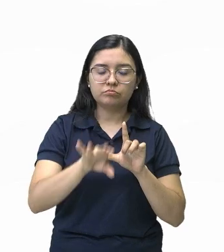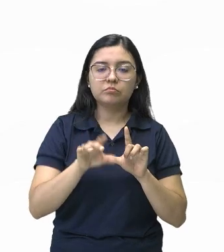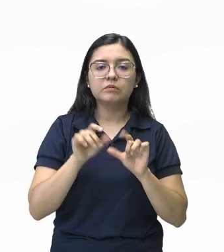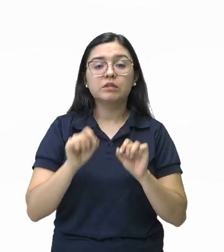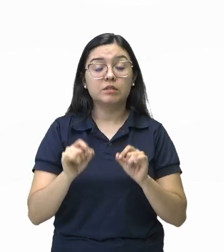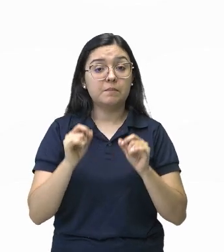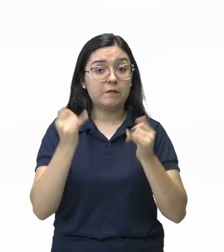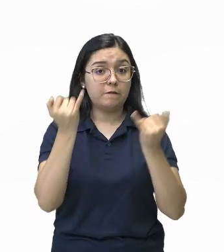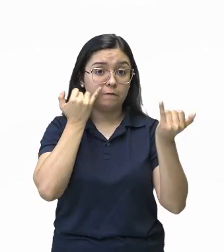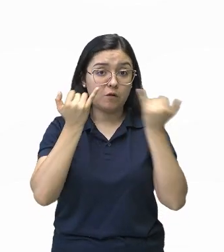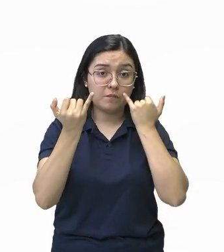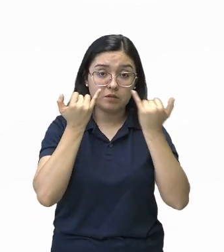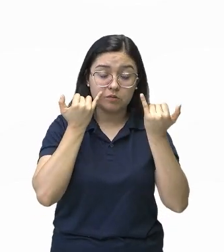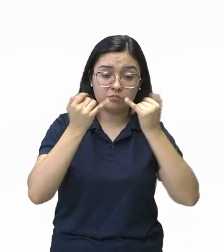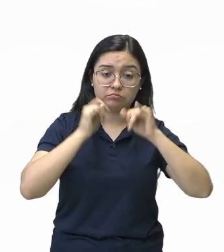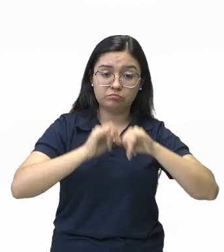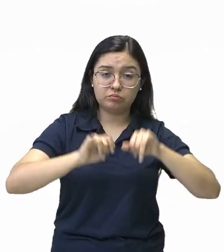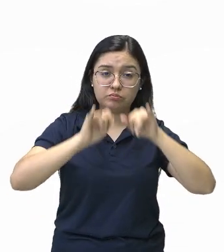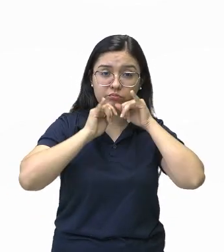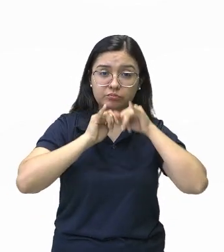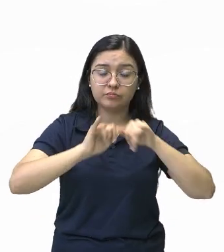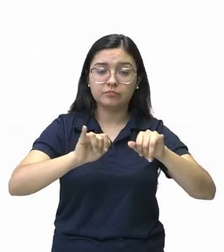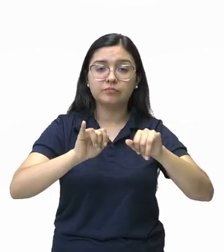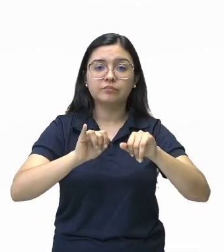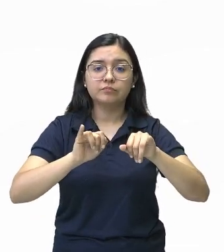dar informações